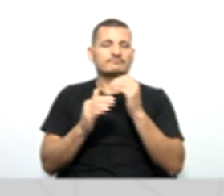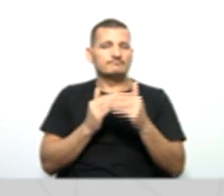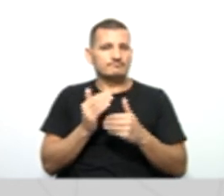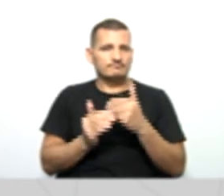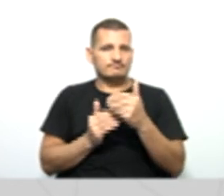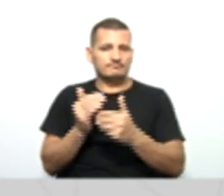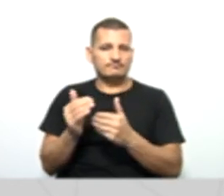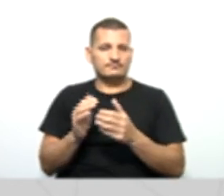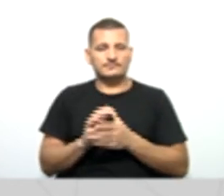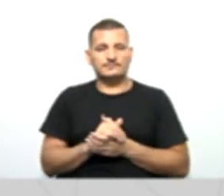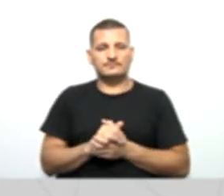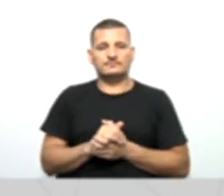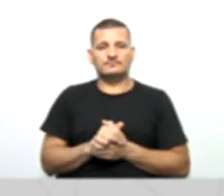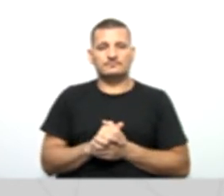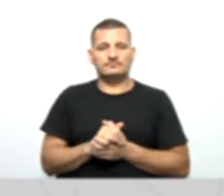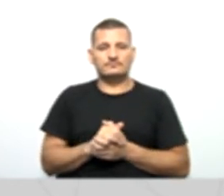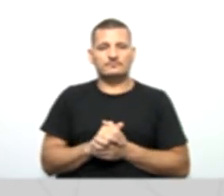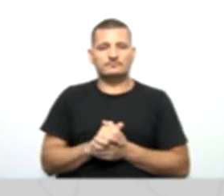processos.